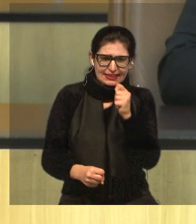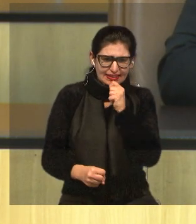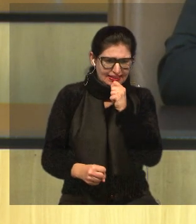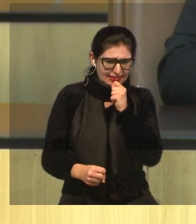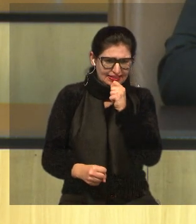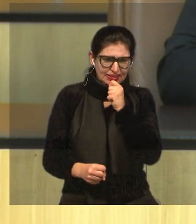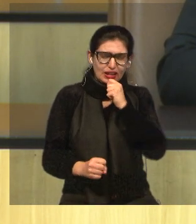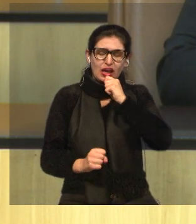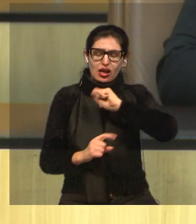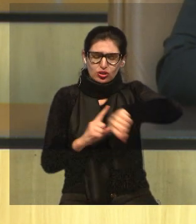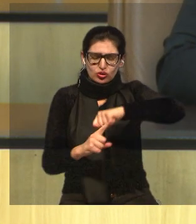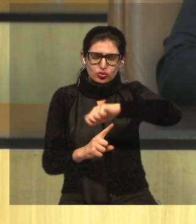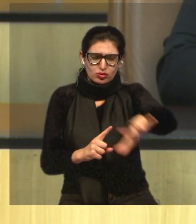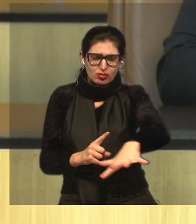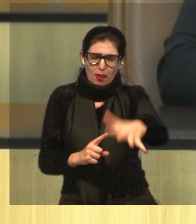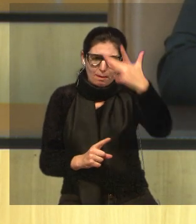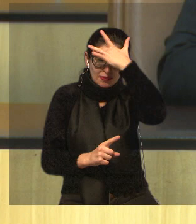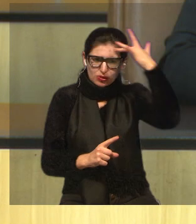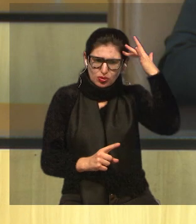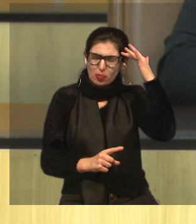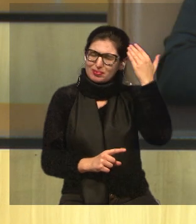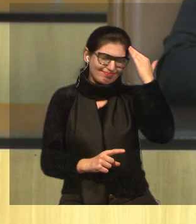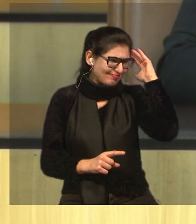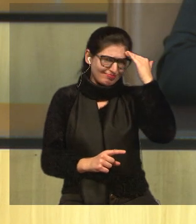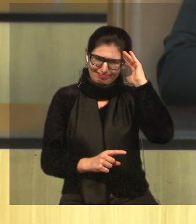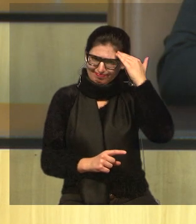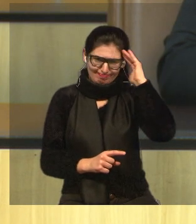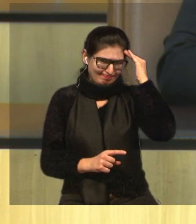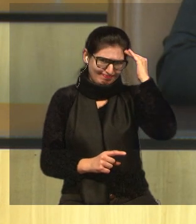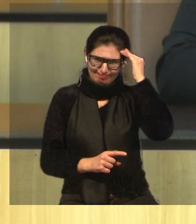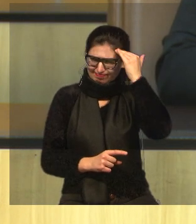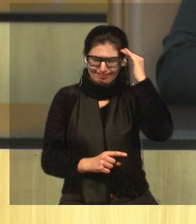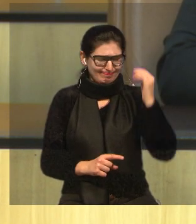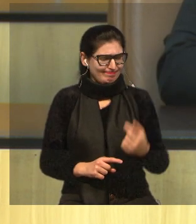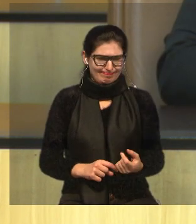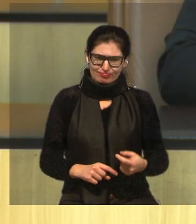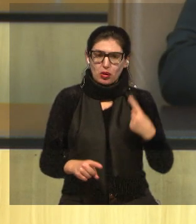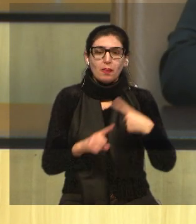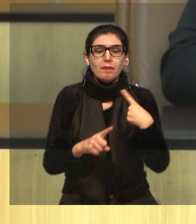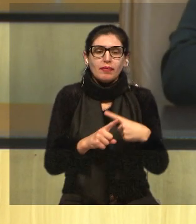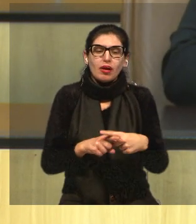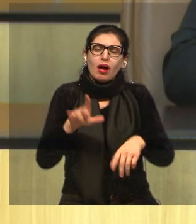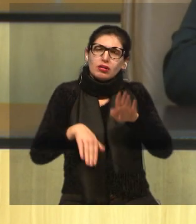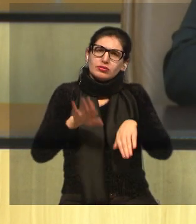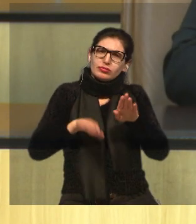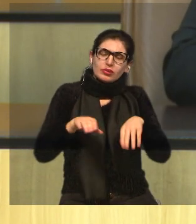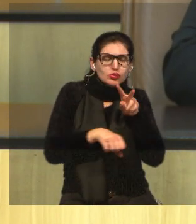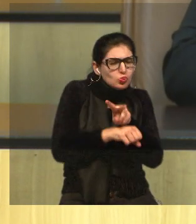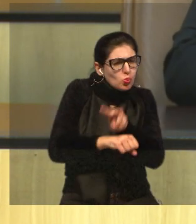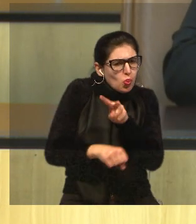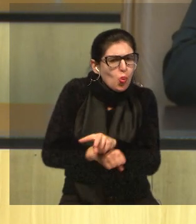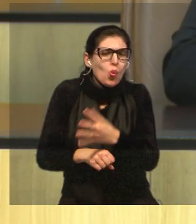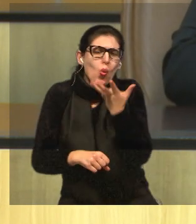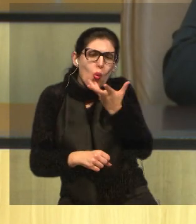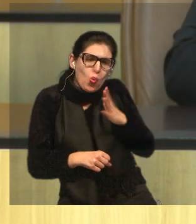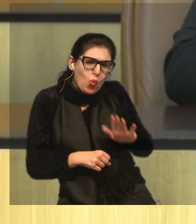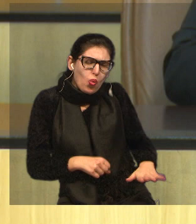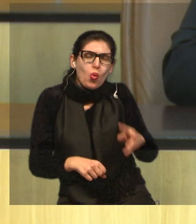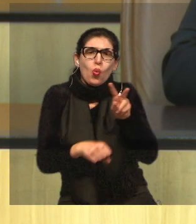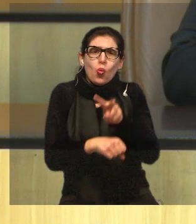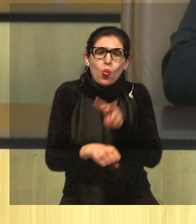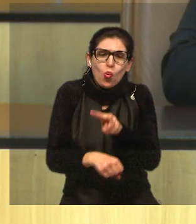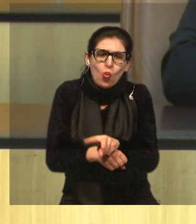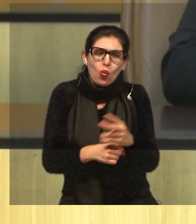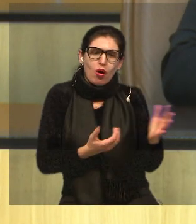pela sociedade. Porque muitas vezes, quando se está protegendo, cuidando de um adolescente, por exemplo, em conflito